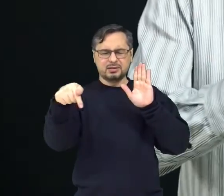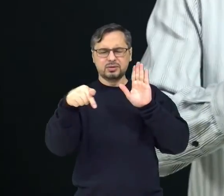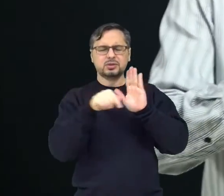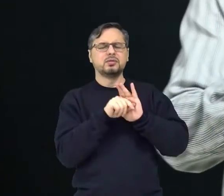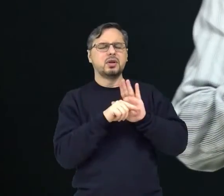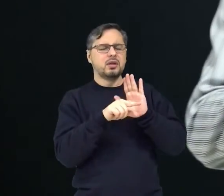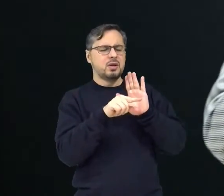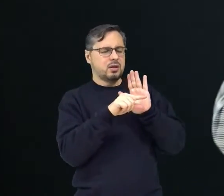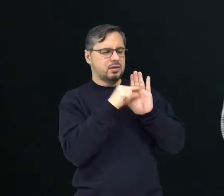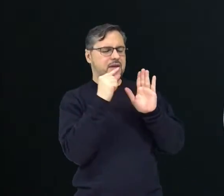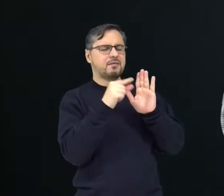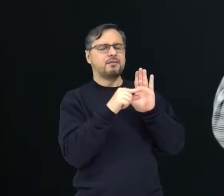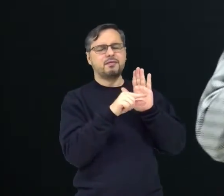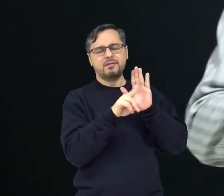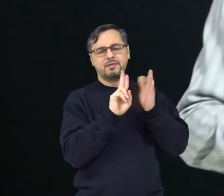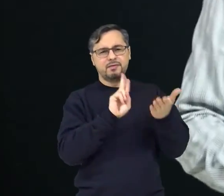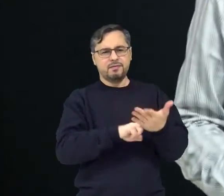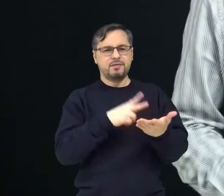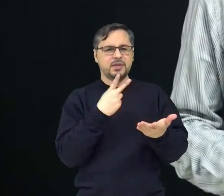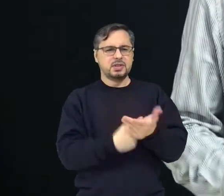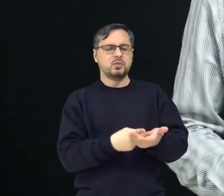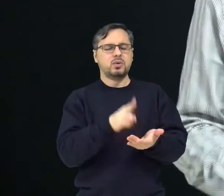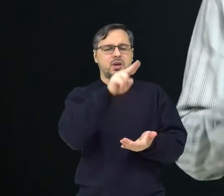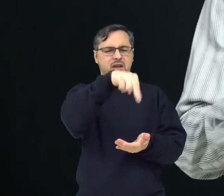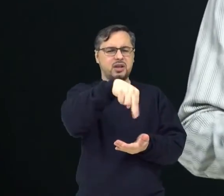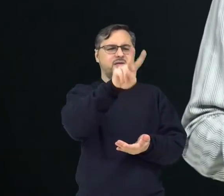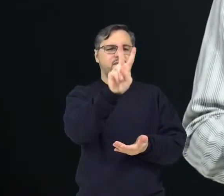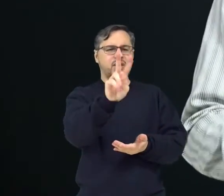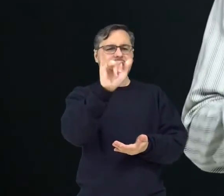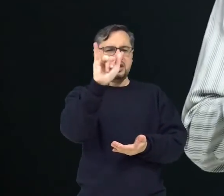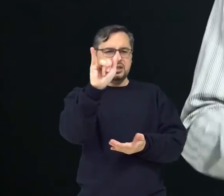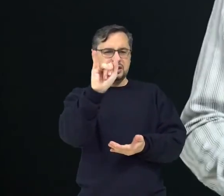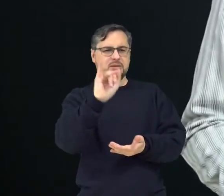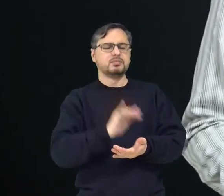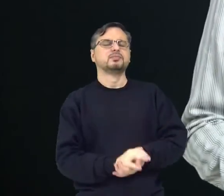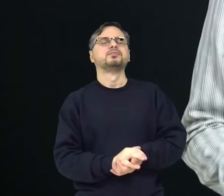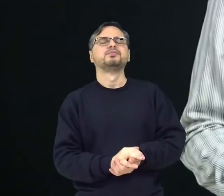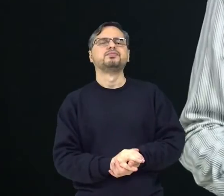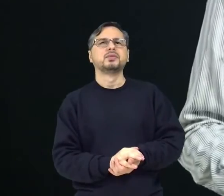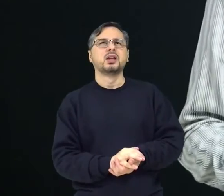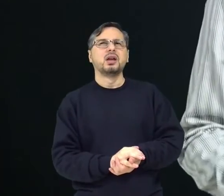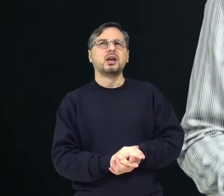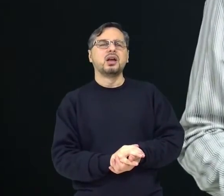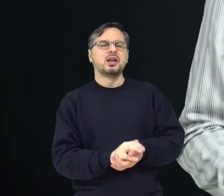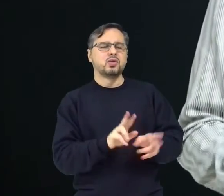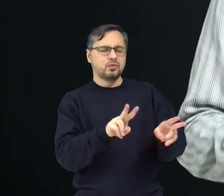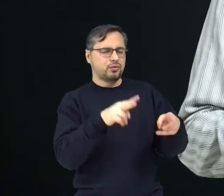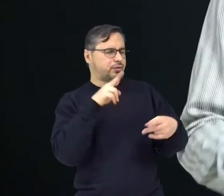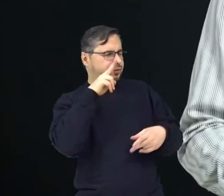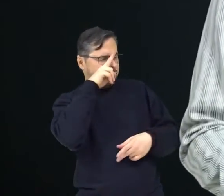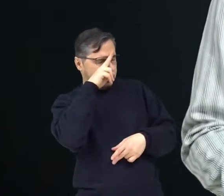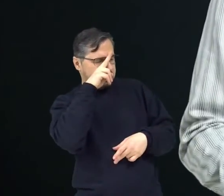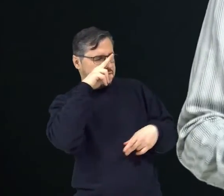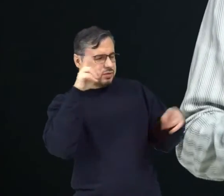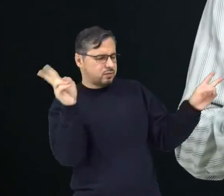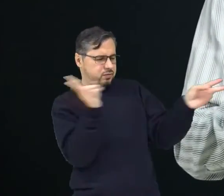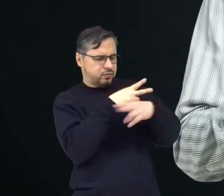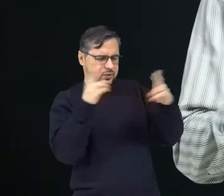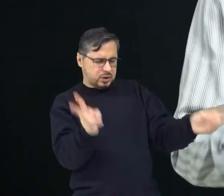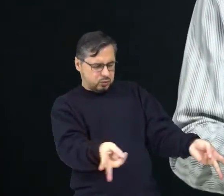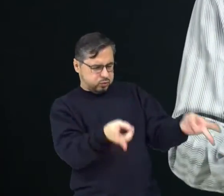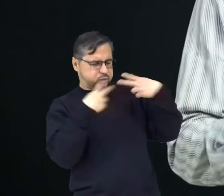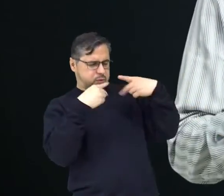Na Bíblia, na versão da NVI, diz o seguinte: levantou-se um forte vendaval e as ondas